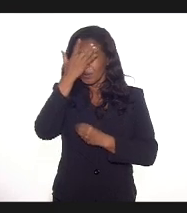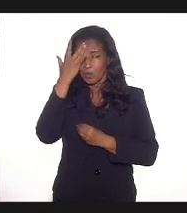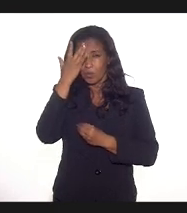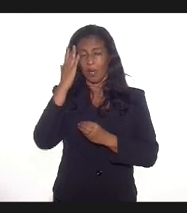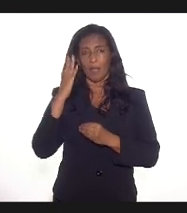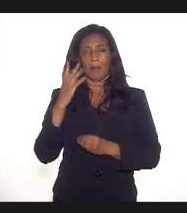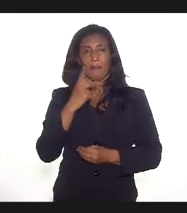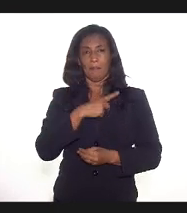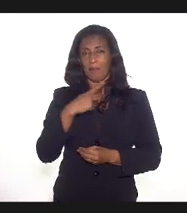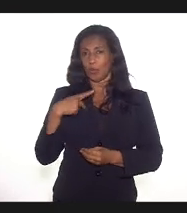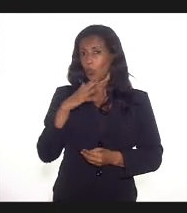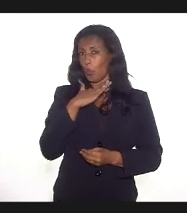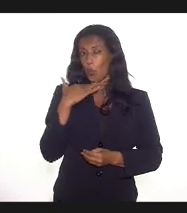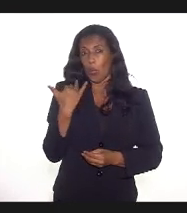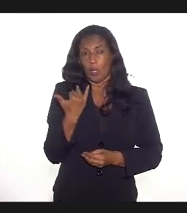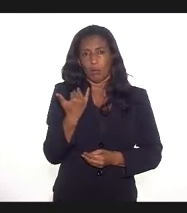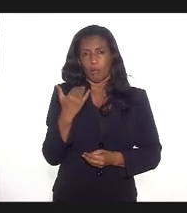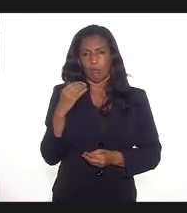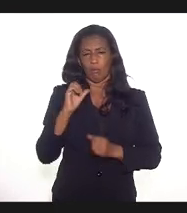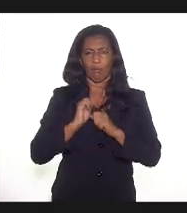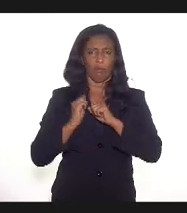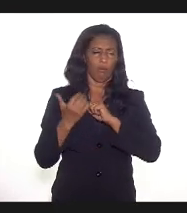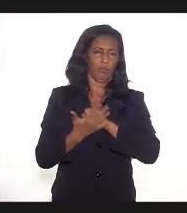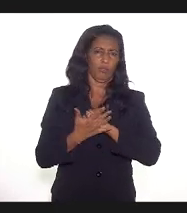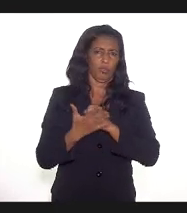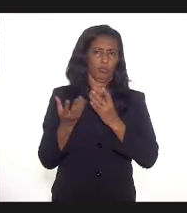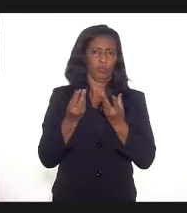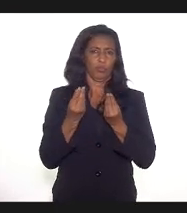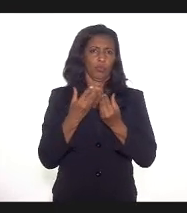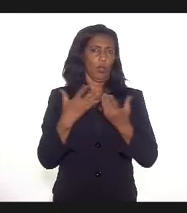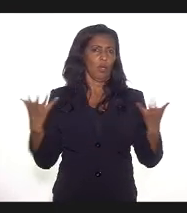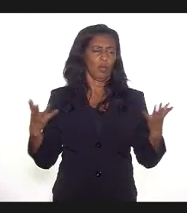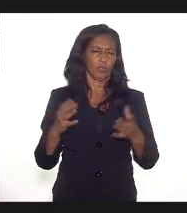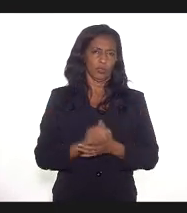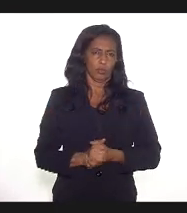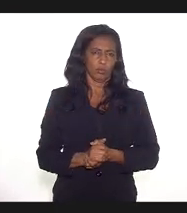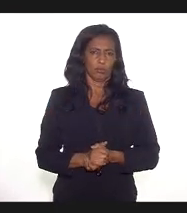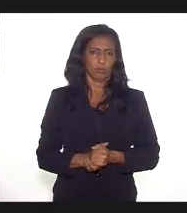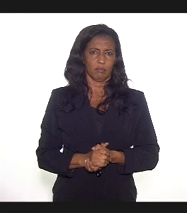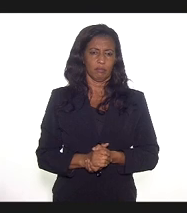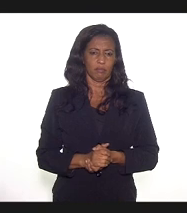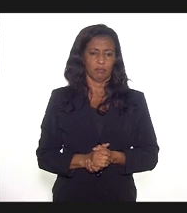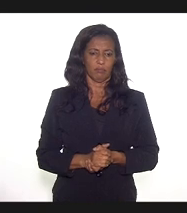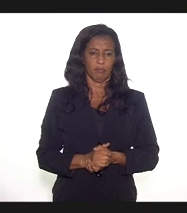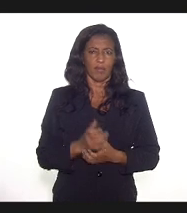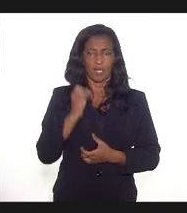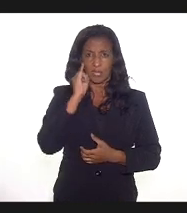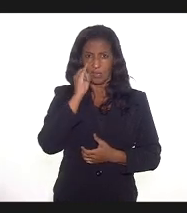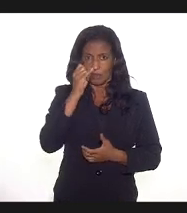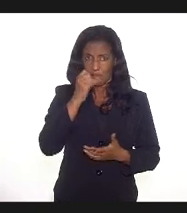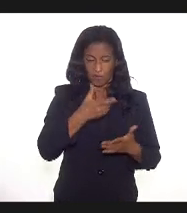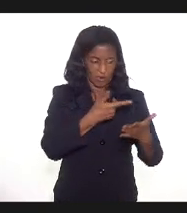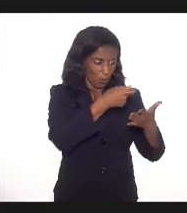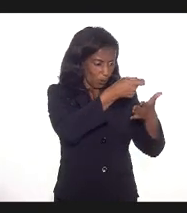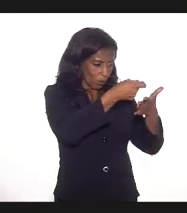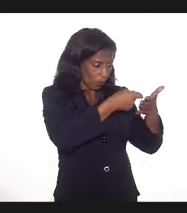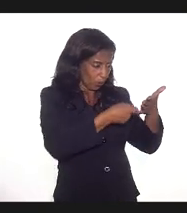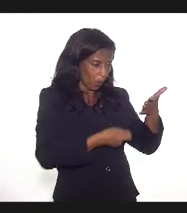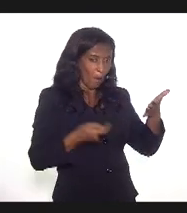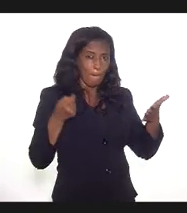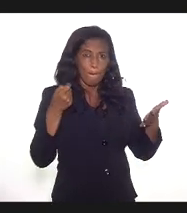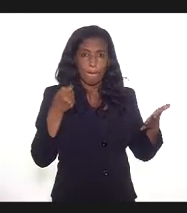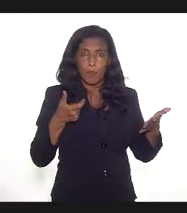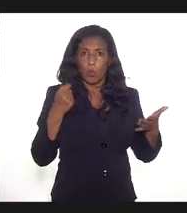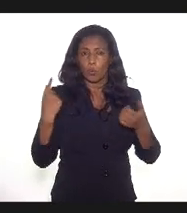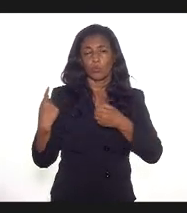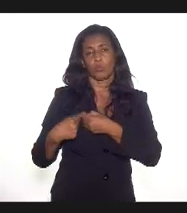pastores que faleceram de Covid. Muito grande, deputado. Mas muito grande. Se você fizer uma relação, poucos